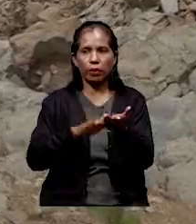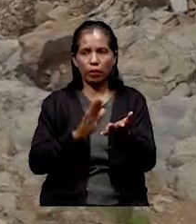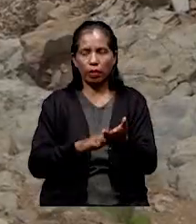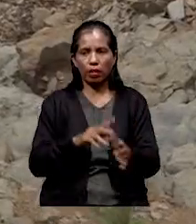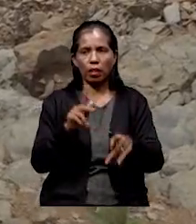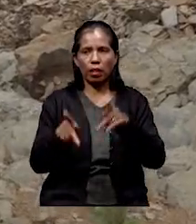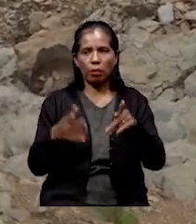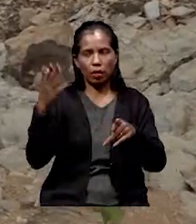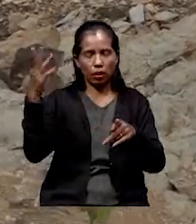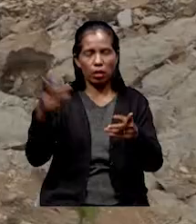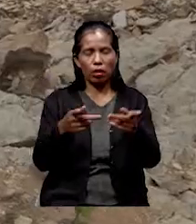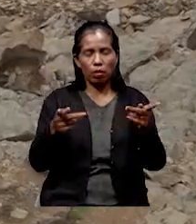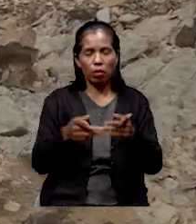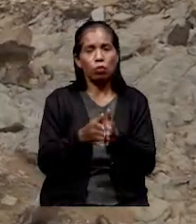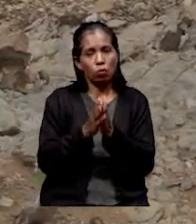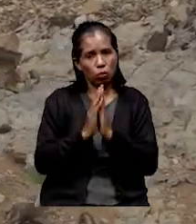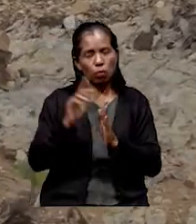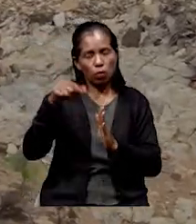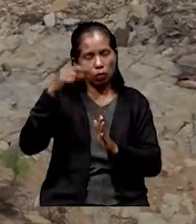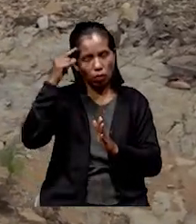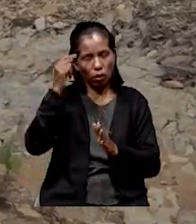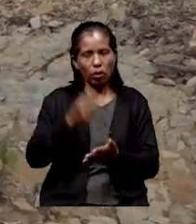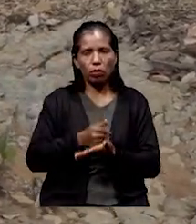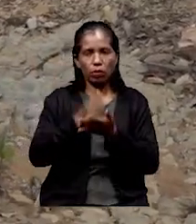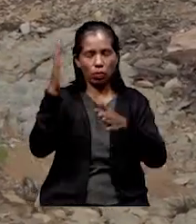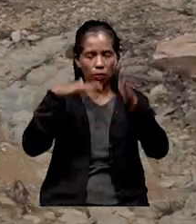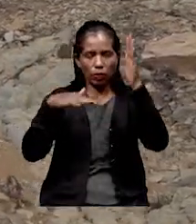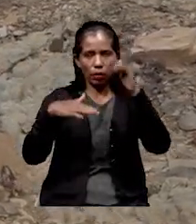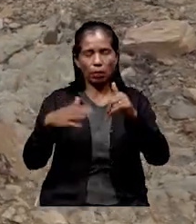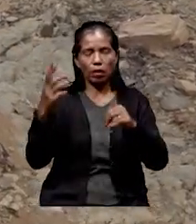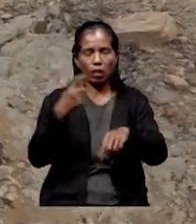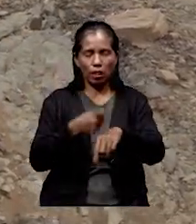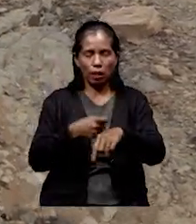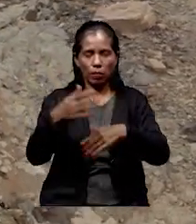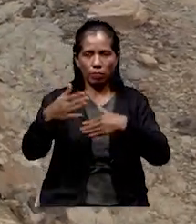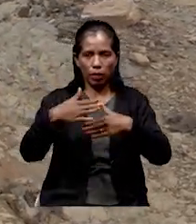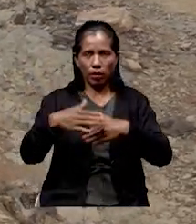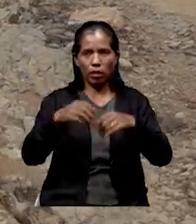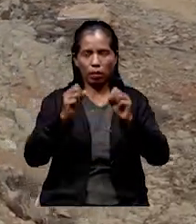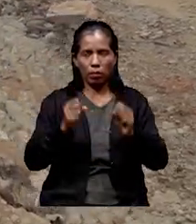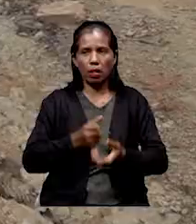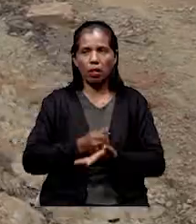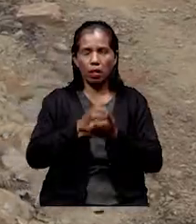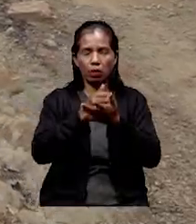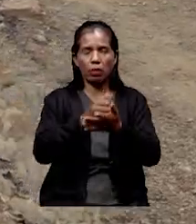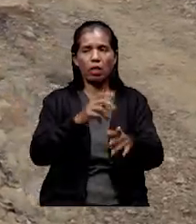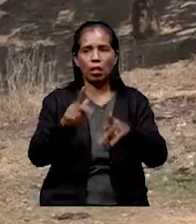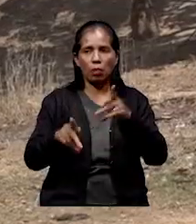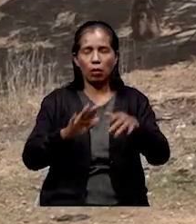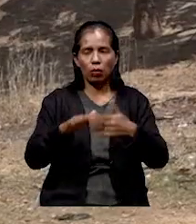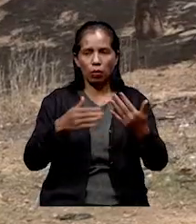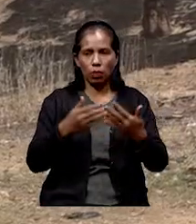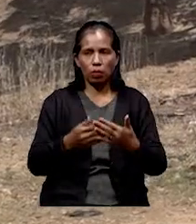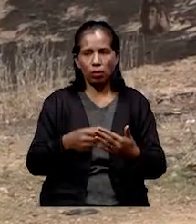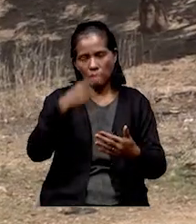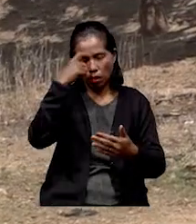komunidade iha posto refere husu ba governo atu resolve problema ne iha tempu badak nune bele fasilita populasaun ne movimento